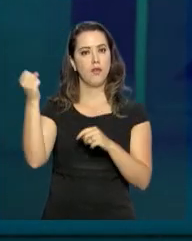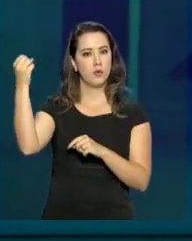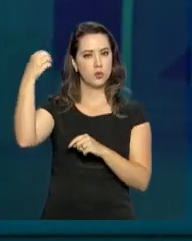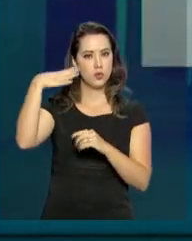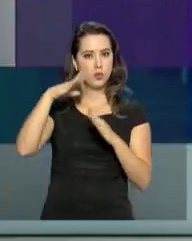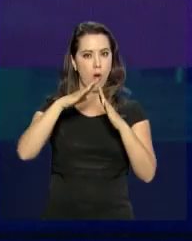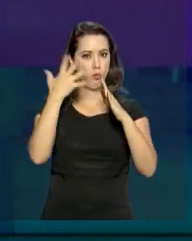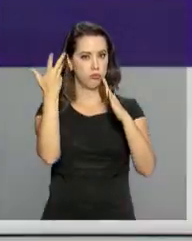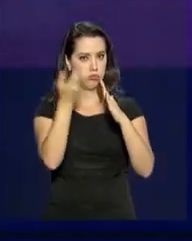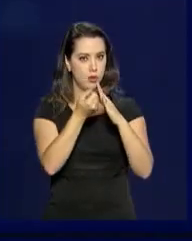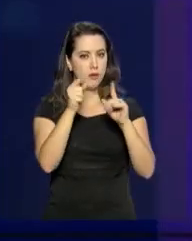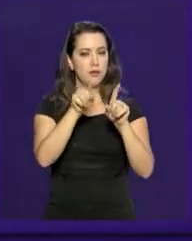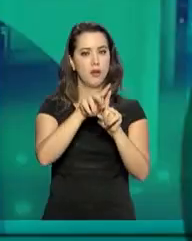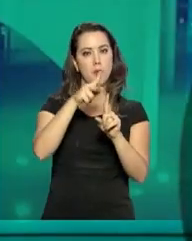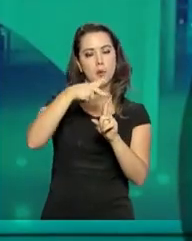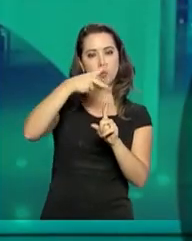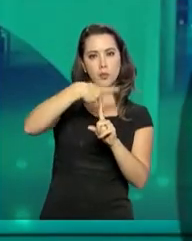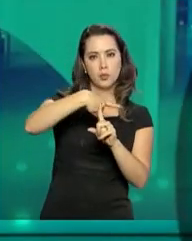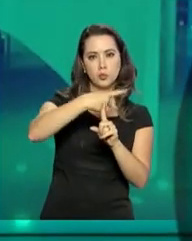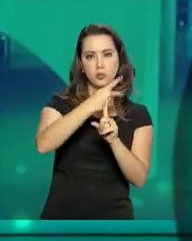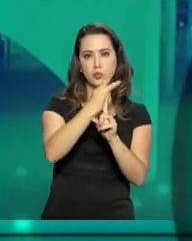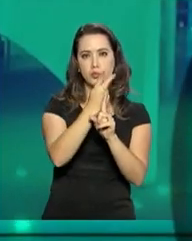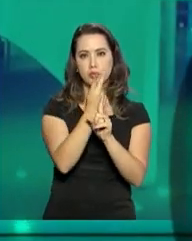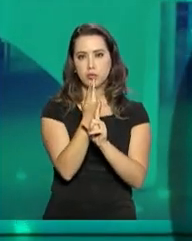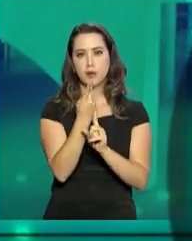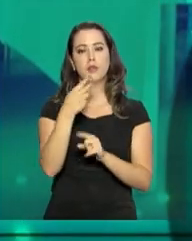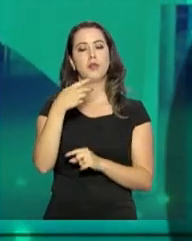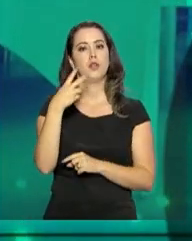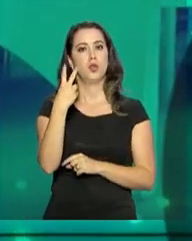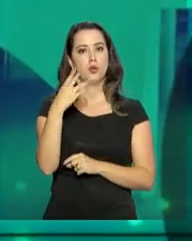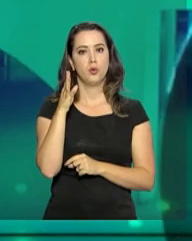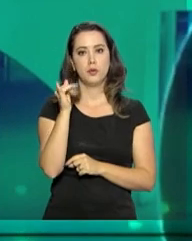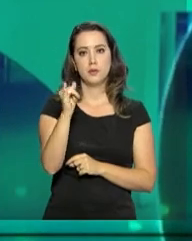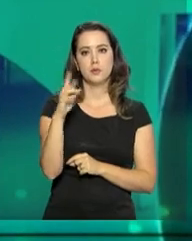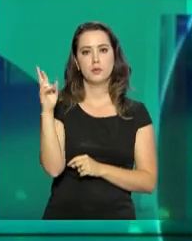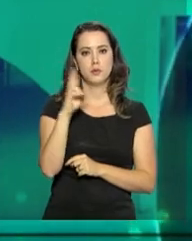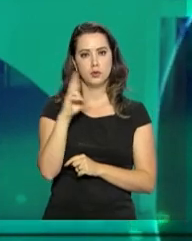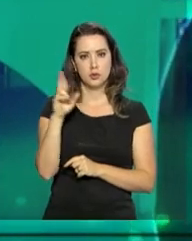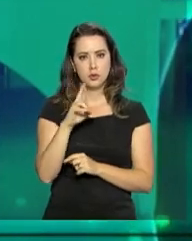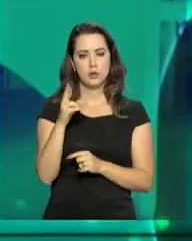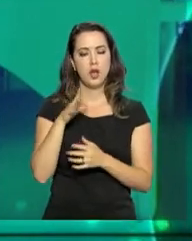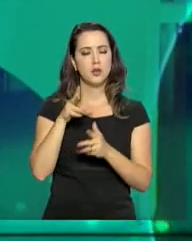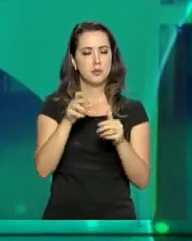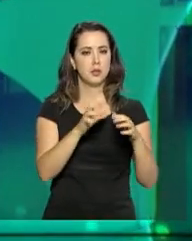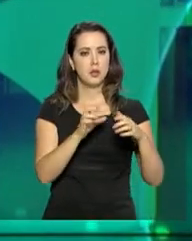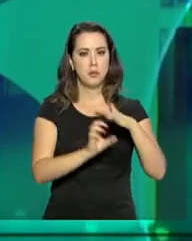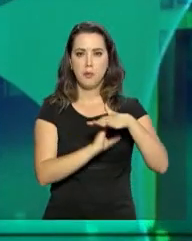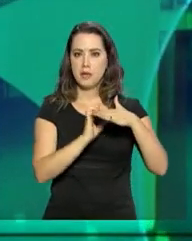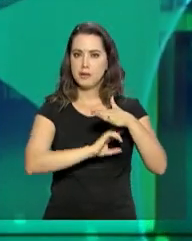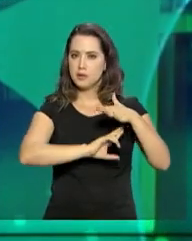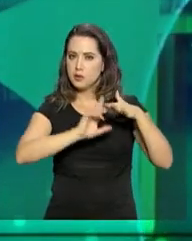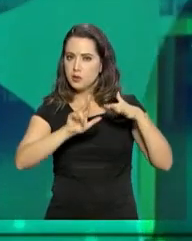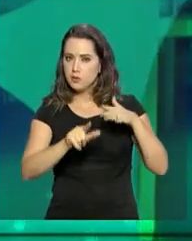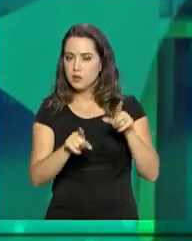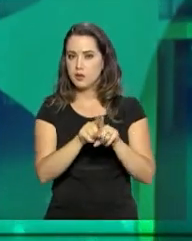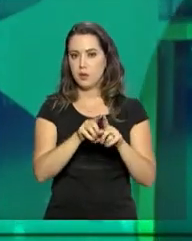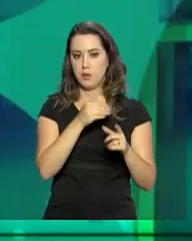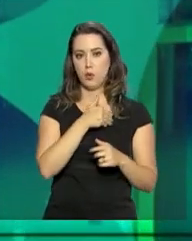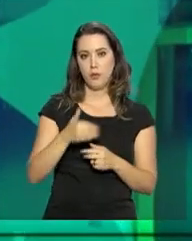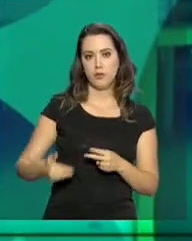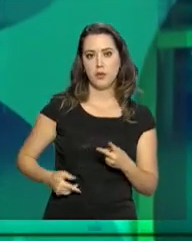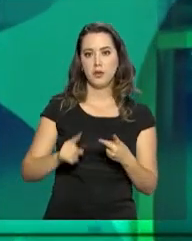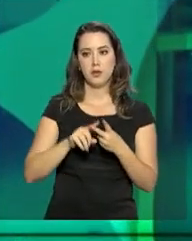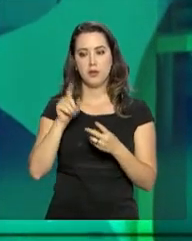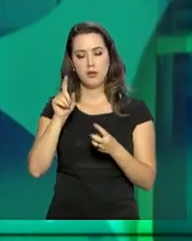milhões e 200 milhões de reais e são voltadas para empresas de todos os portes além da administração pública e também para pessoas